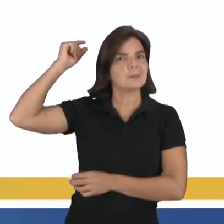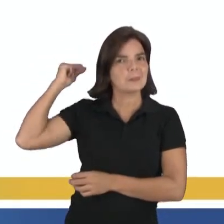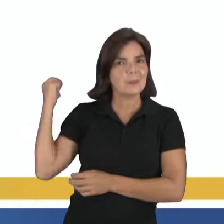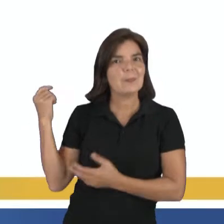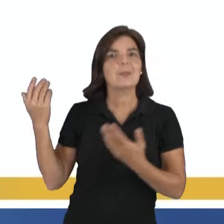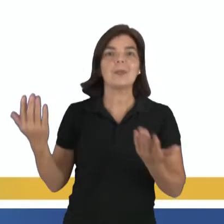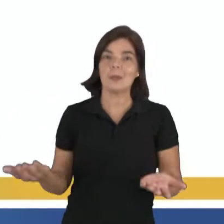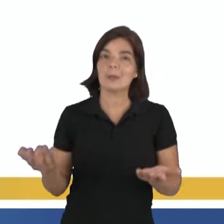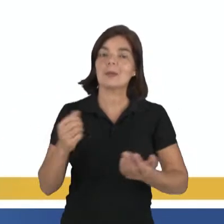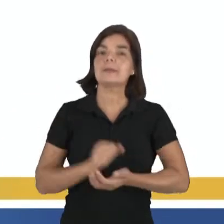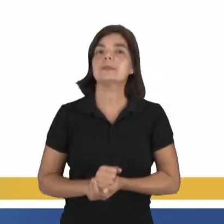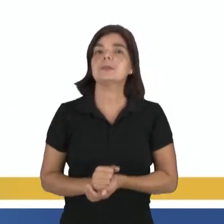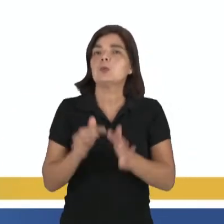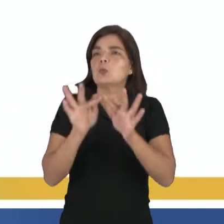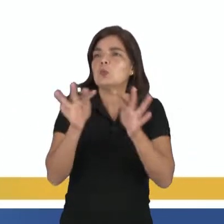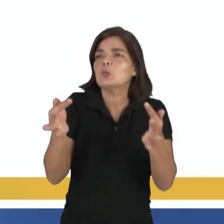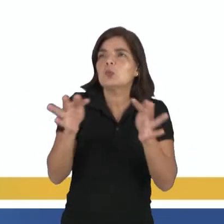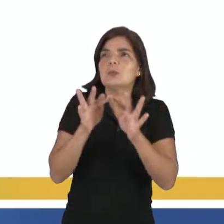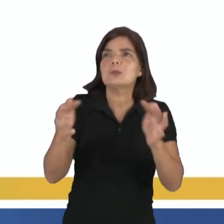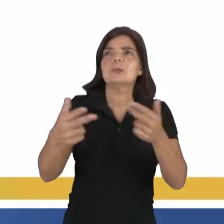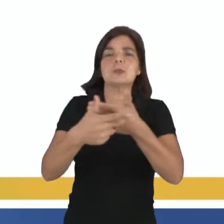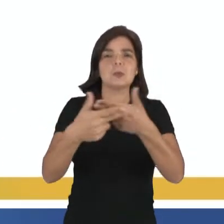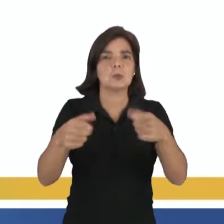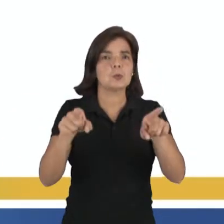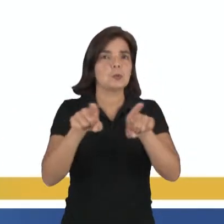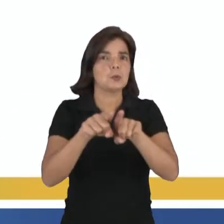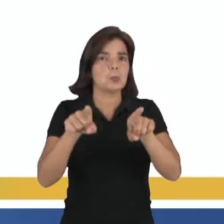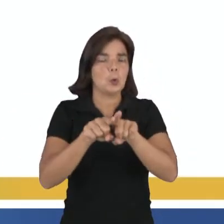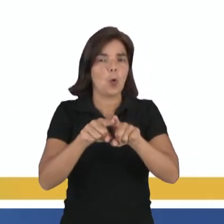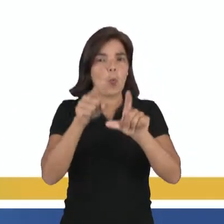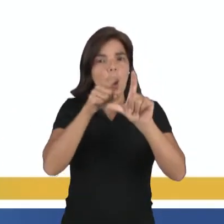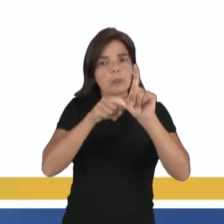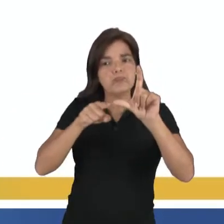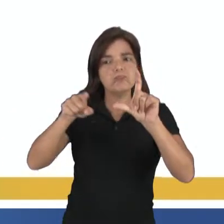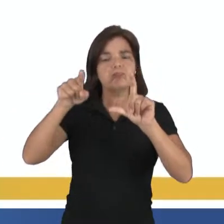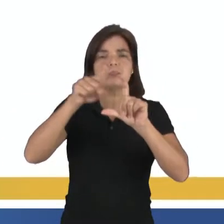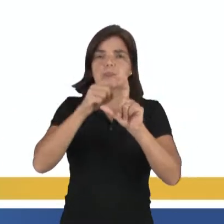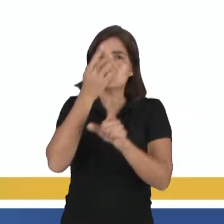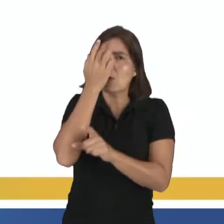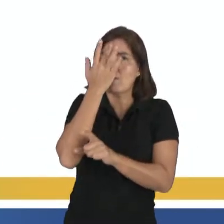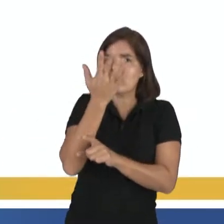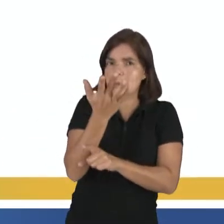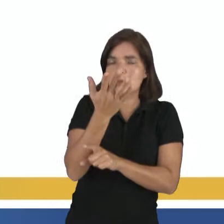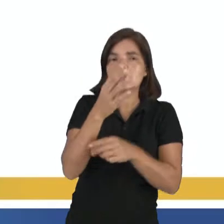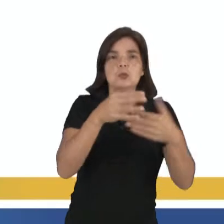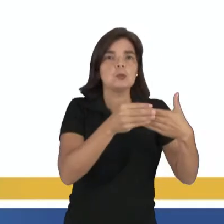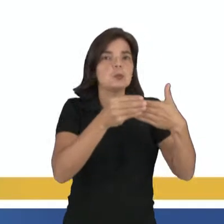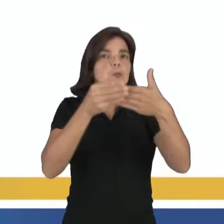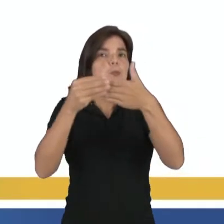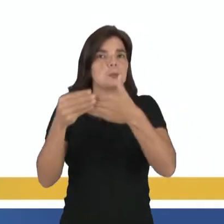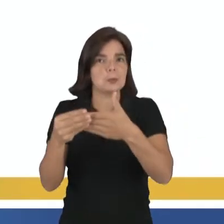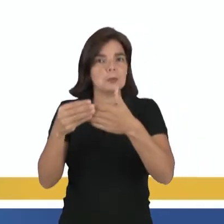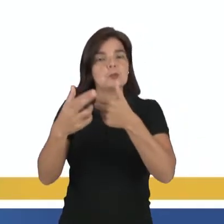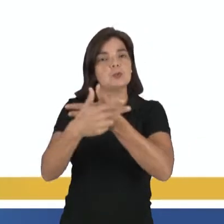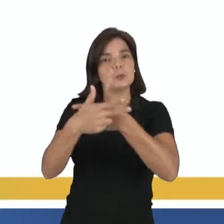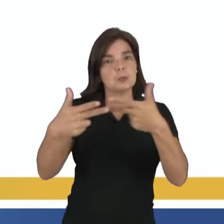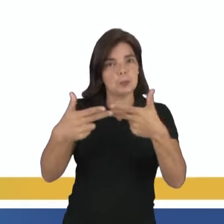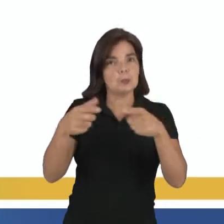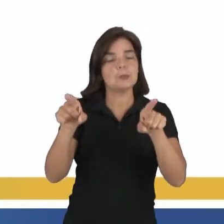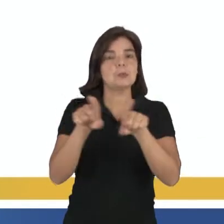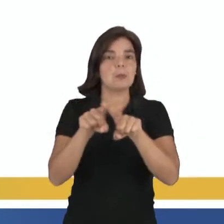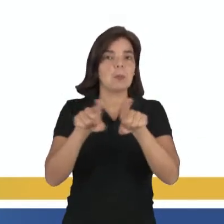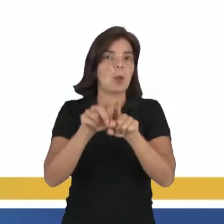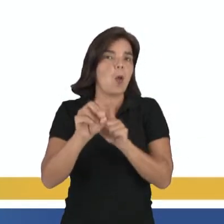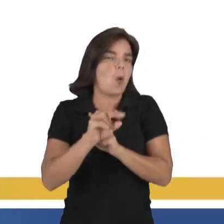primitivos. Um simples artefato, como uma roda, que facilitava o transporte de